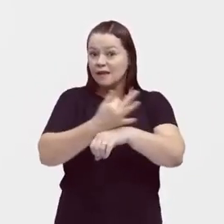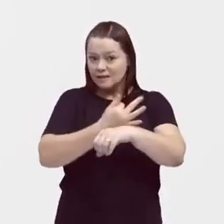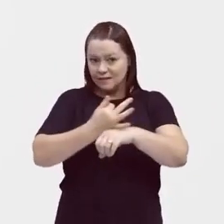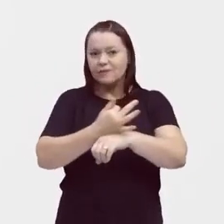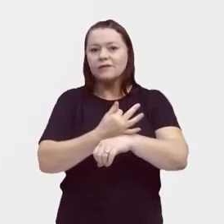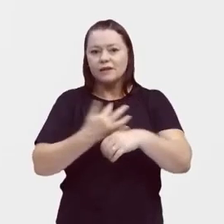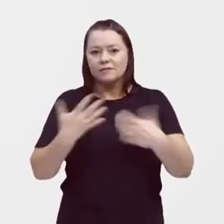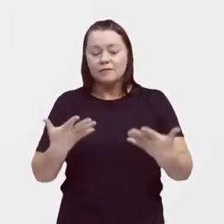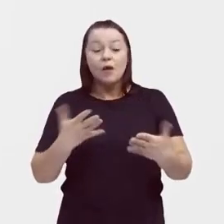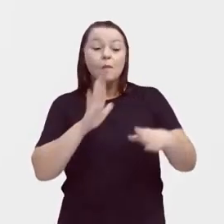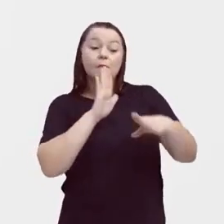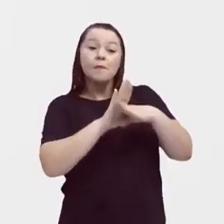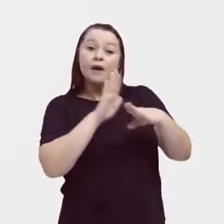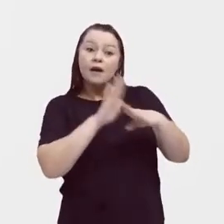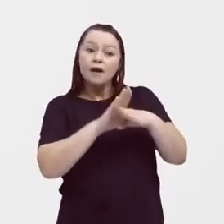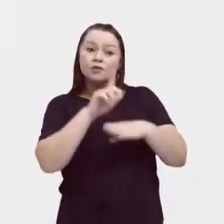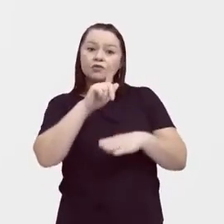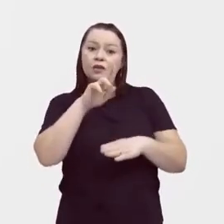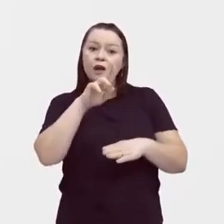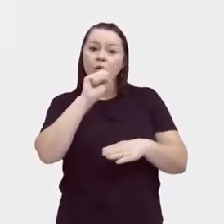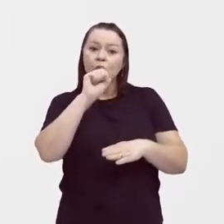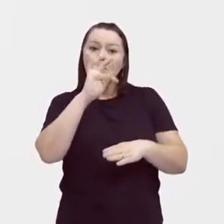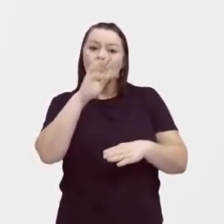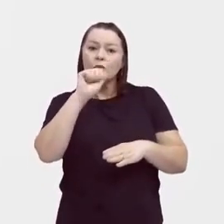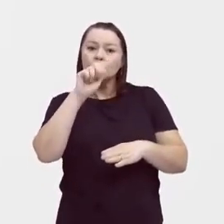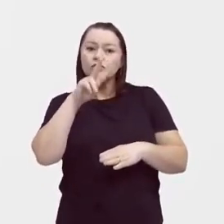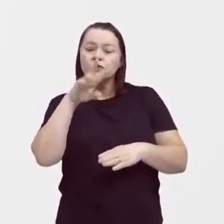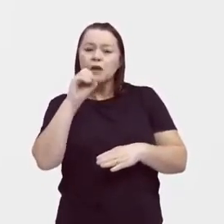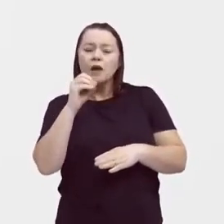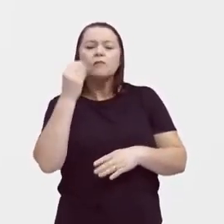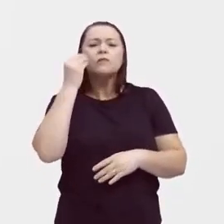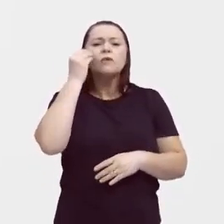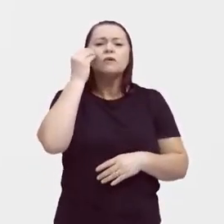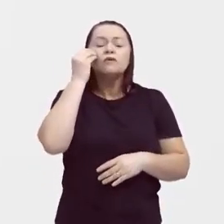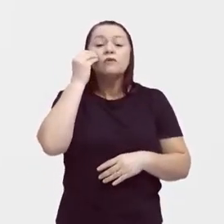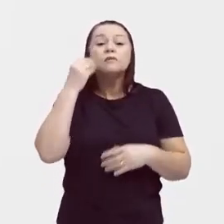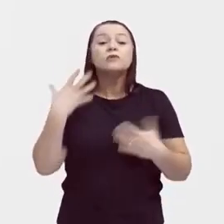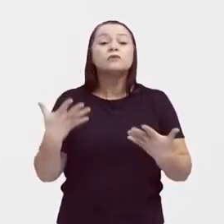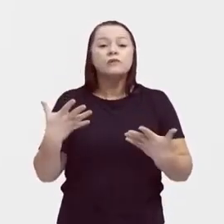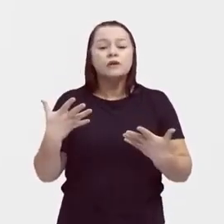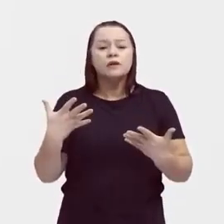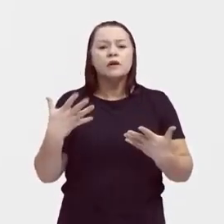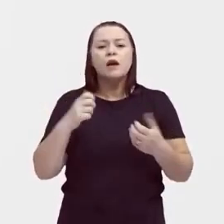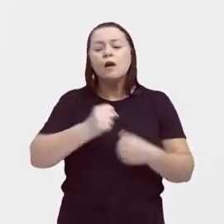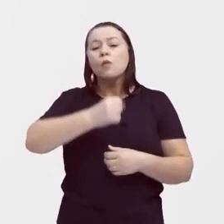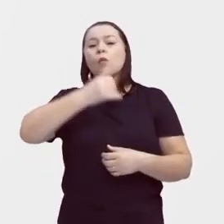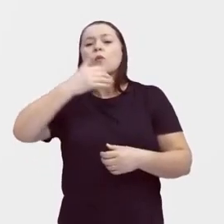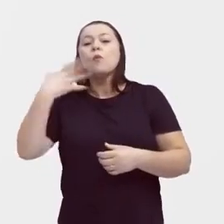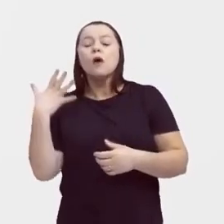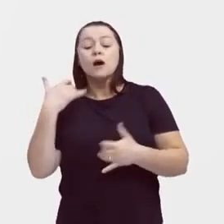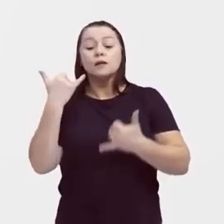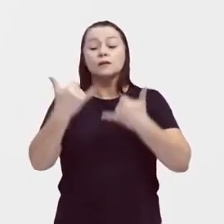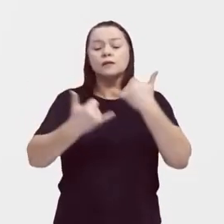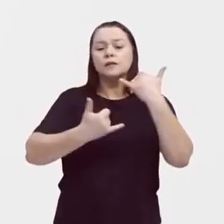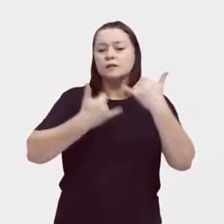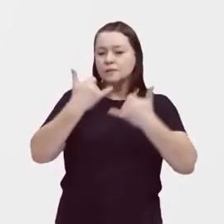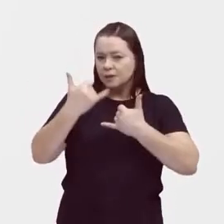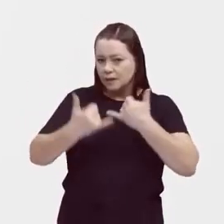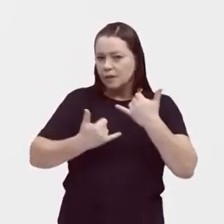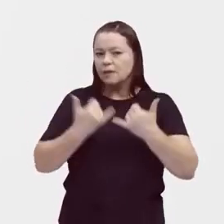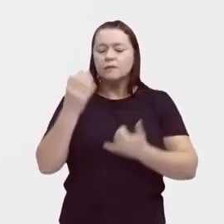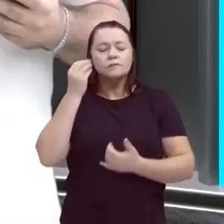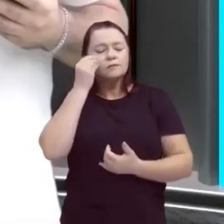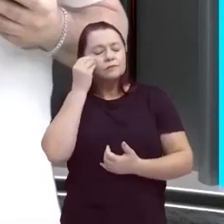para ajudar o Gustavo, nosso jornal vai trazer agora a previsão. Previsão do que, professor? Previsão de brincadeiras. Então, de olho aqui no